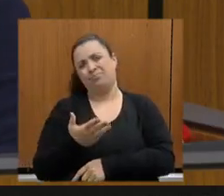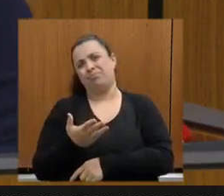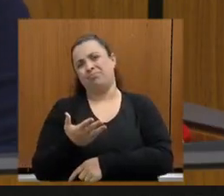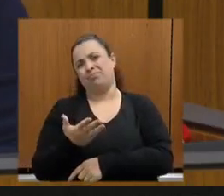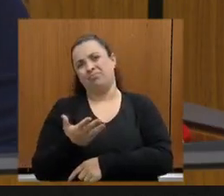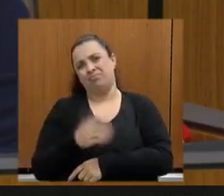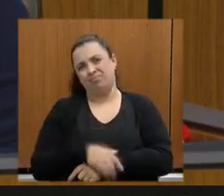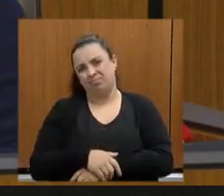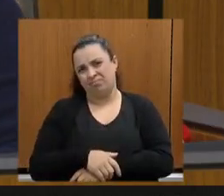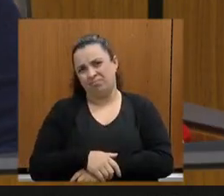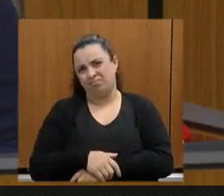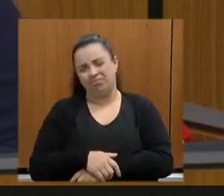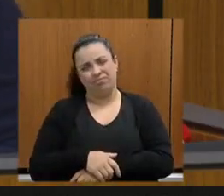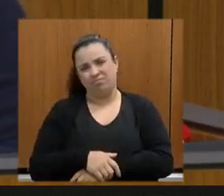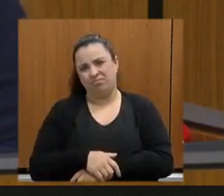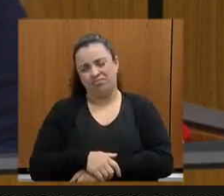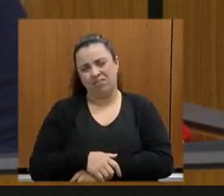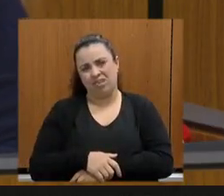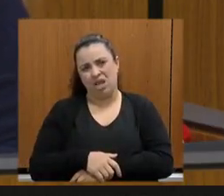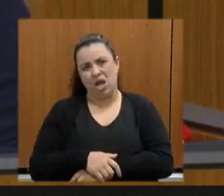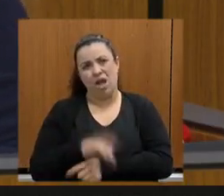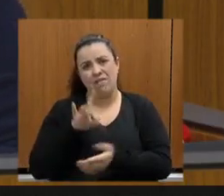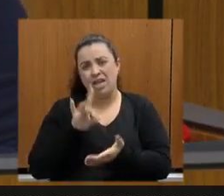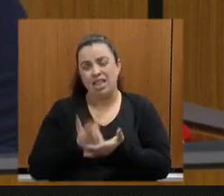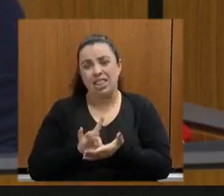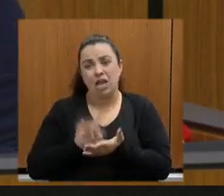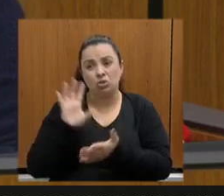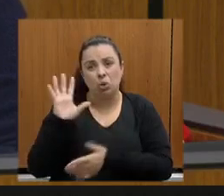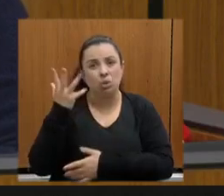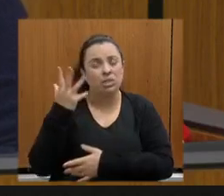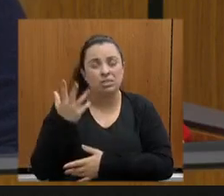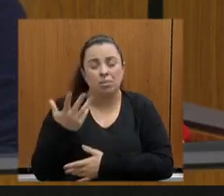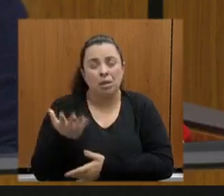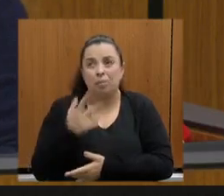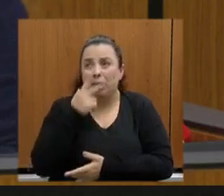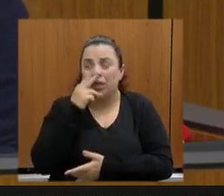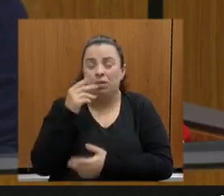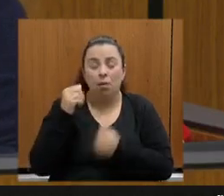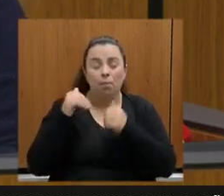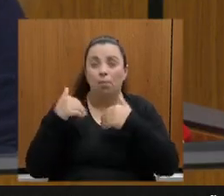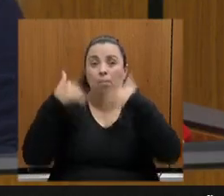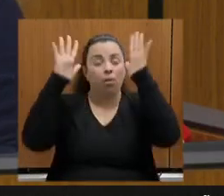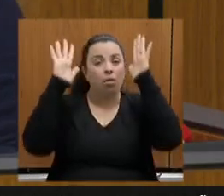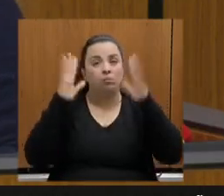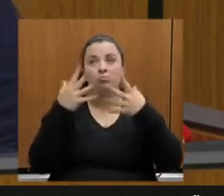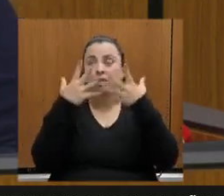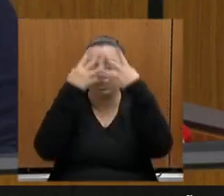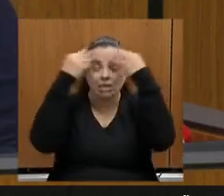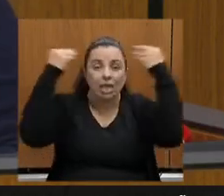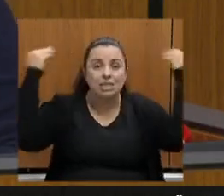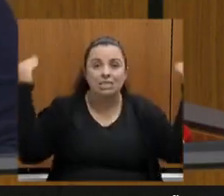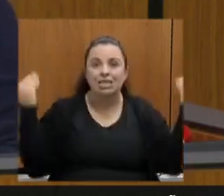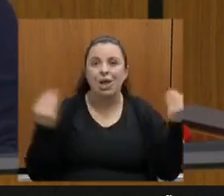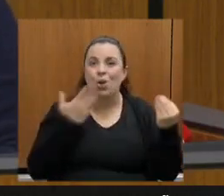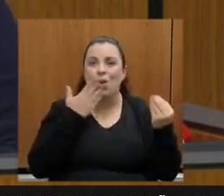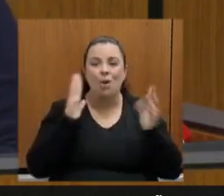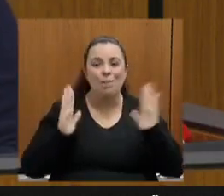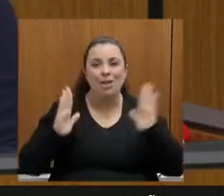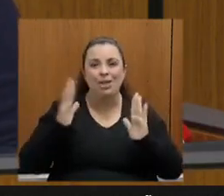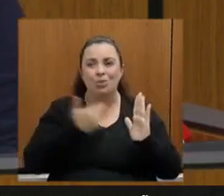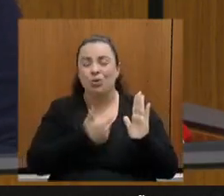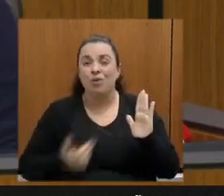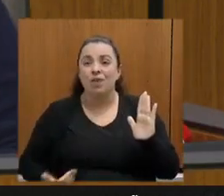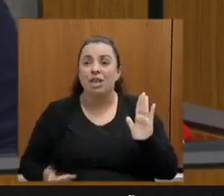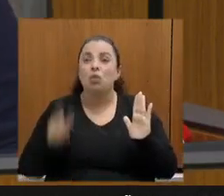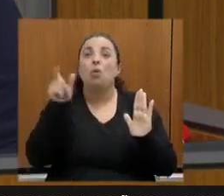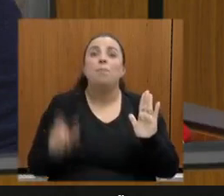para além da realidade dos fatos se esqueceu quem governava em cada período da história inclusive do leilão